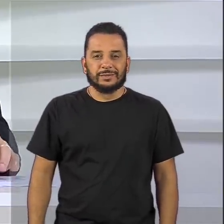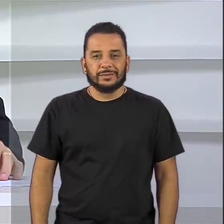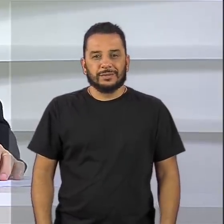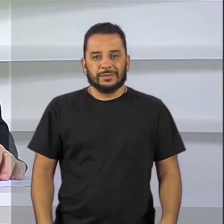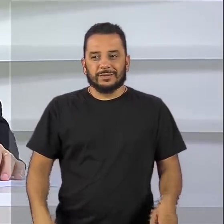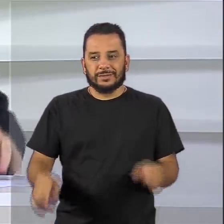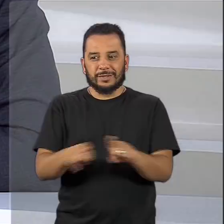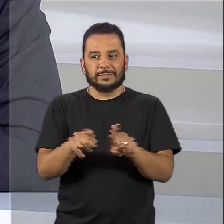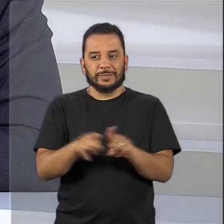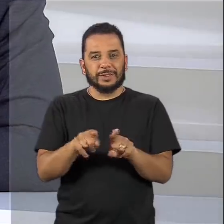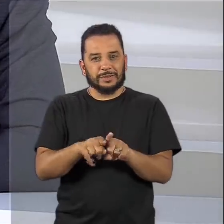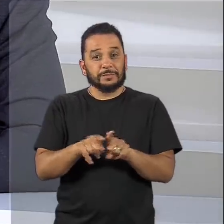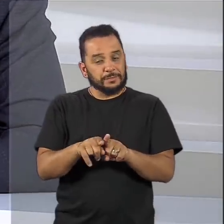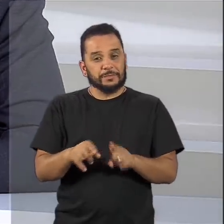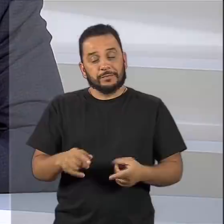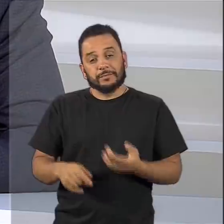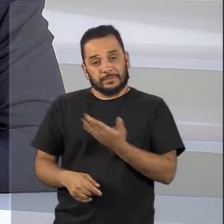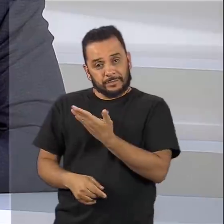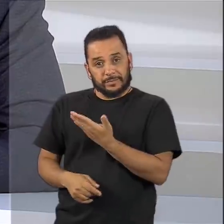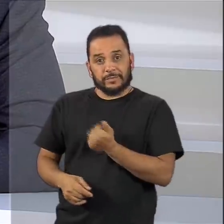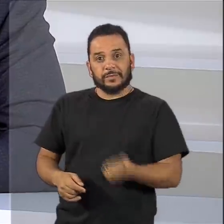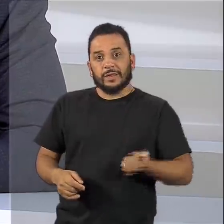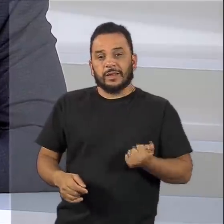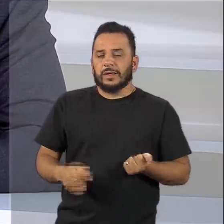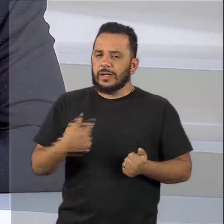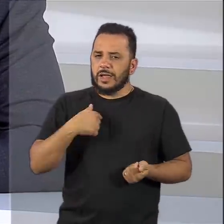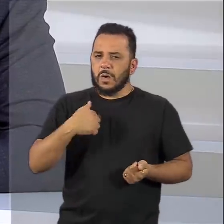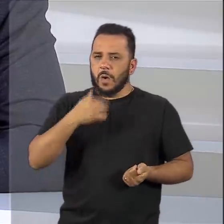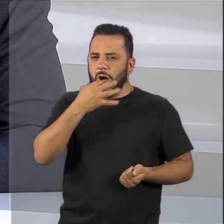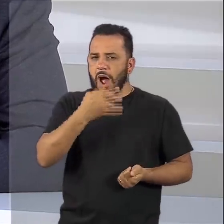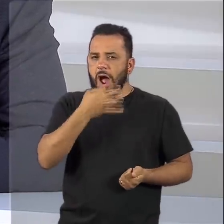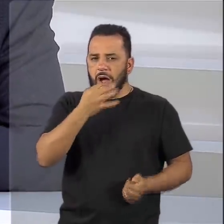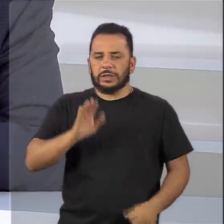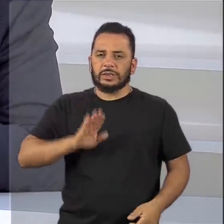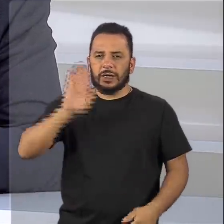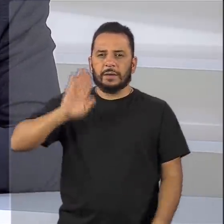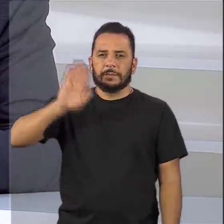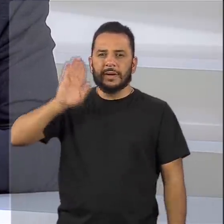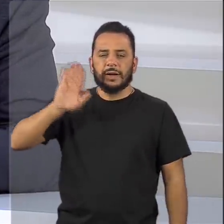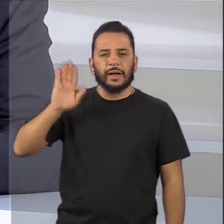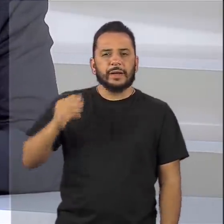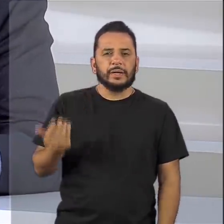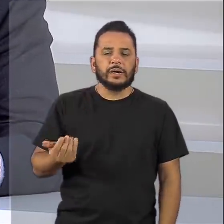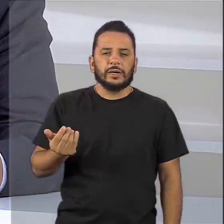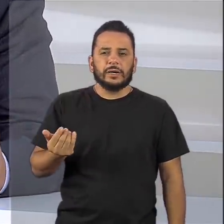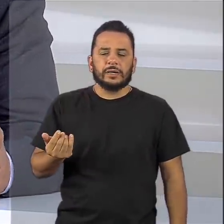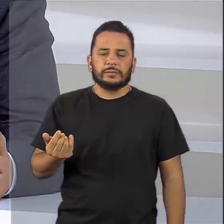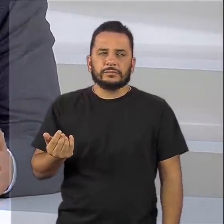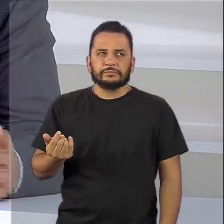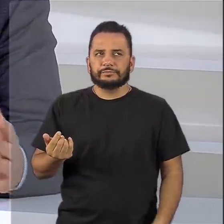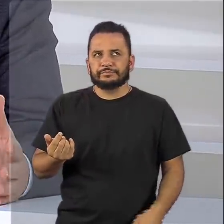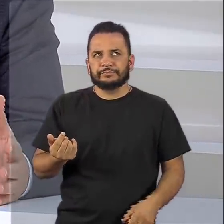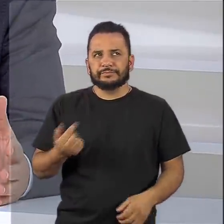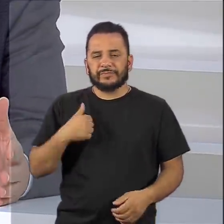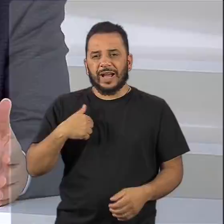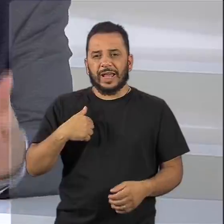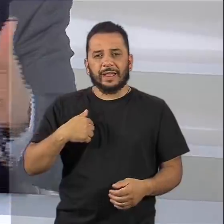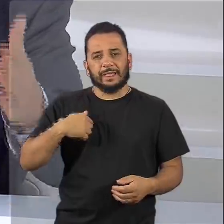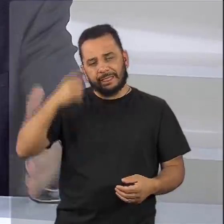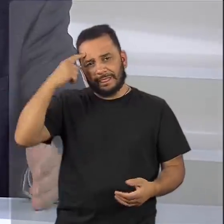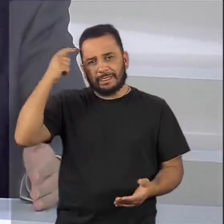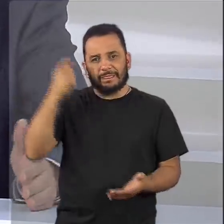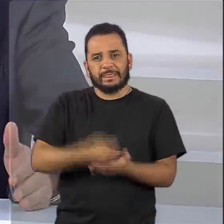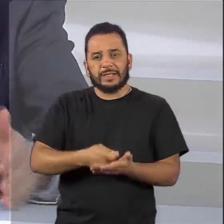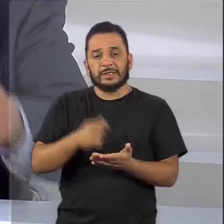Ascar. Eu acho que a campanha vai se definir no momento em que os debates forem feitos